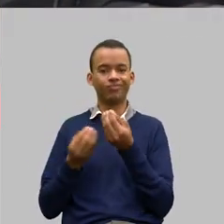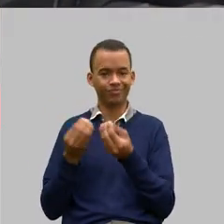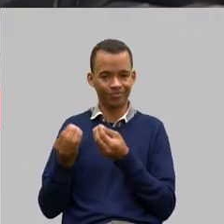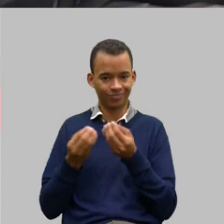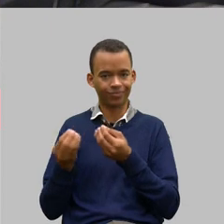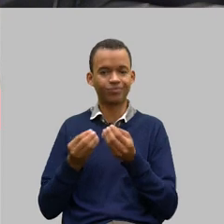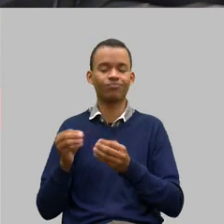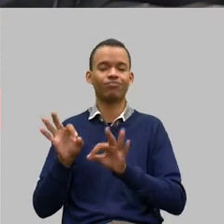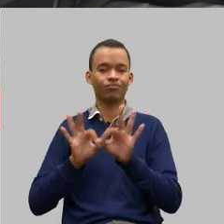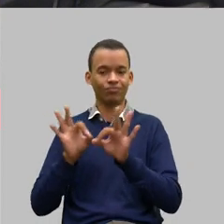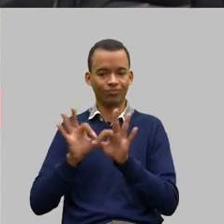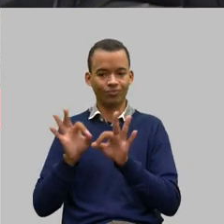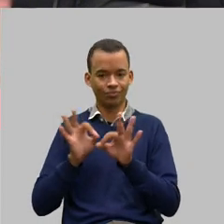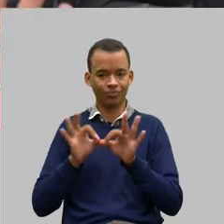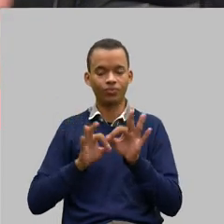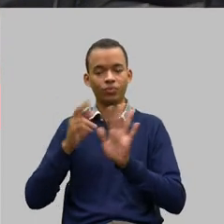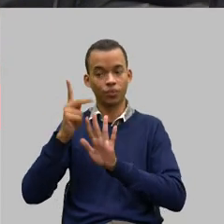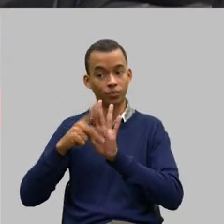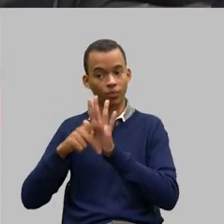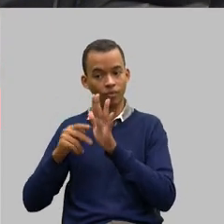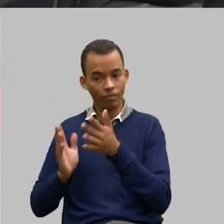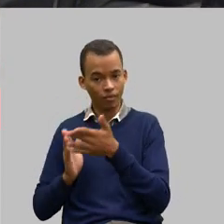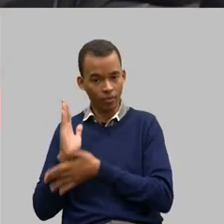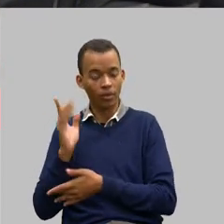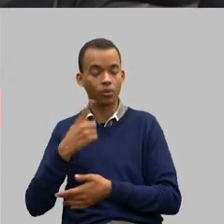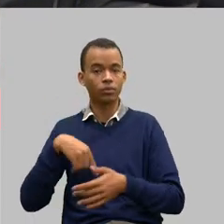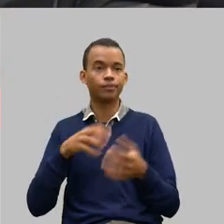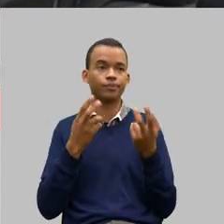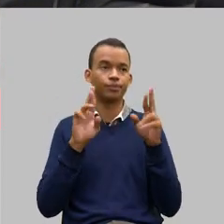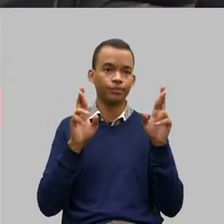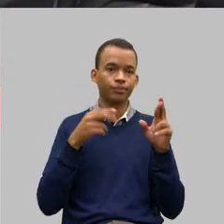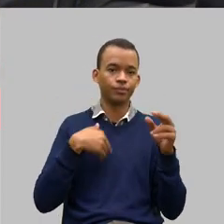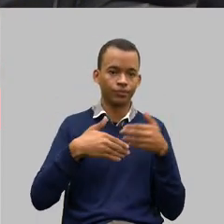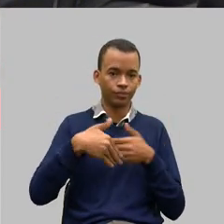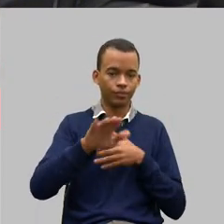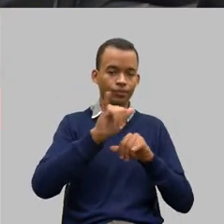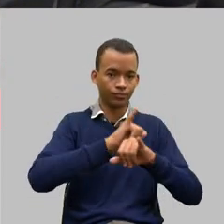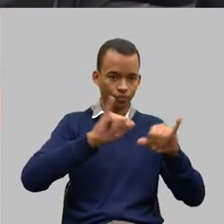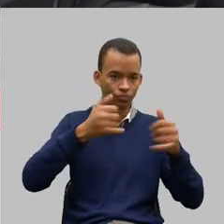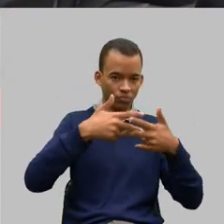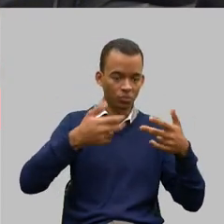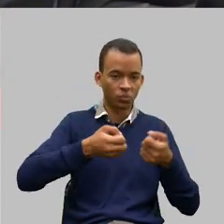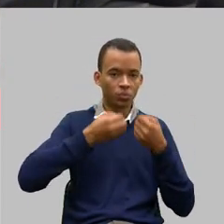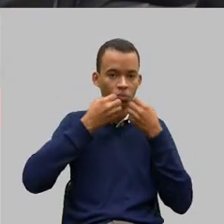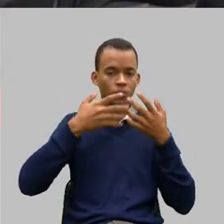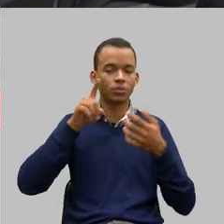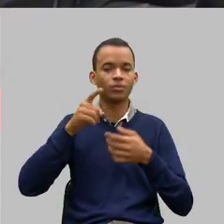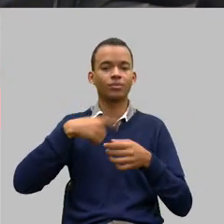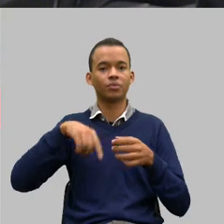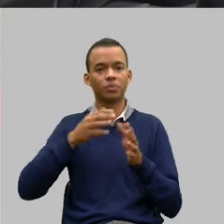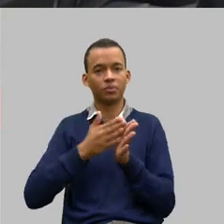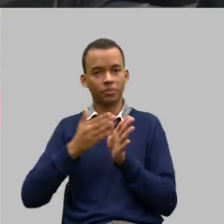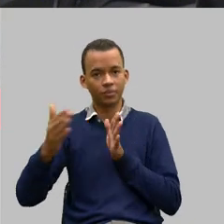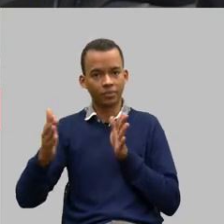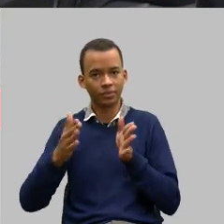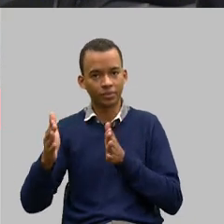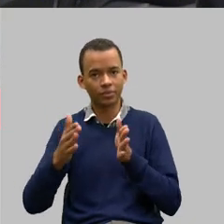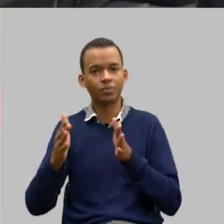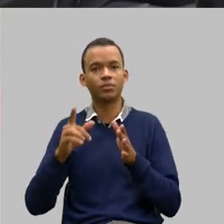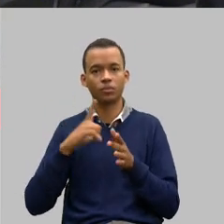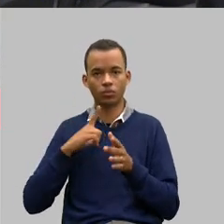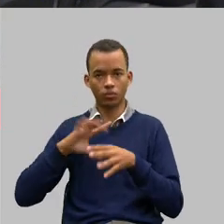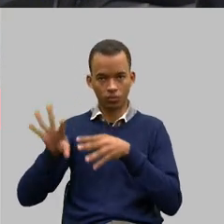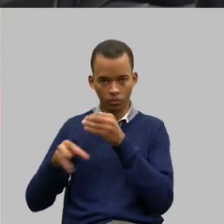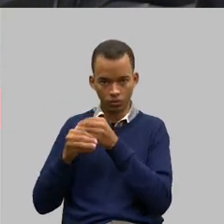gente espera poder muito em breve aí anunciar boas novidades em relação a esse trecho Rodrigo se você quiser me complementar se eu esquecer de alguma coisa